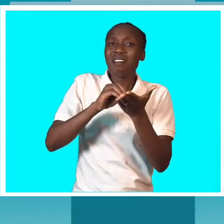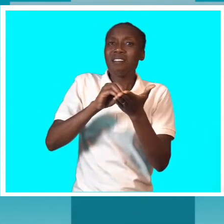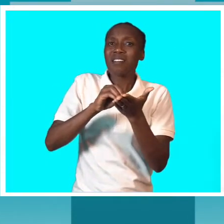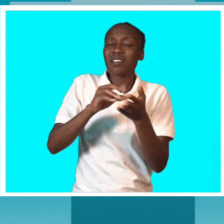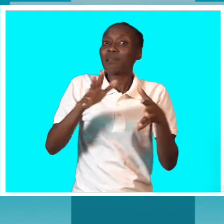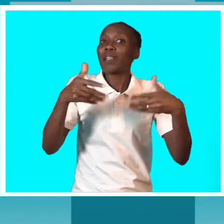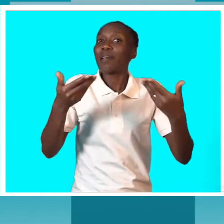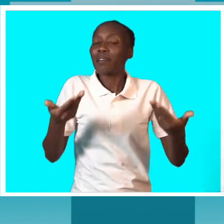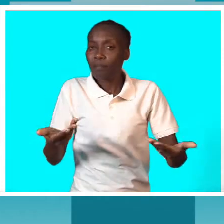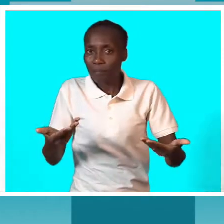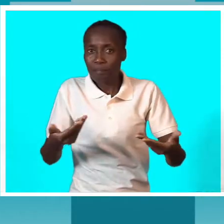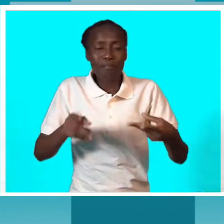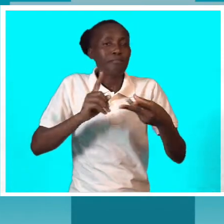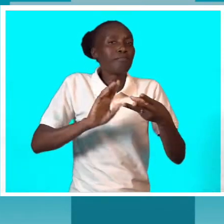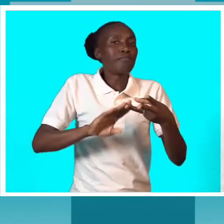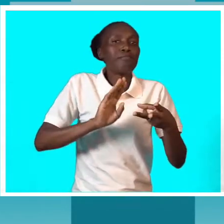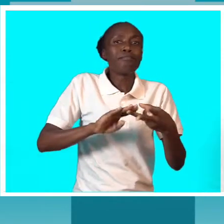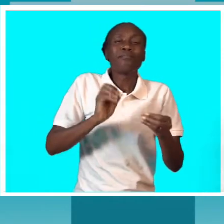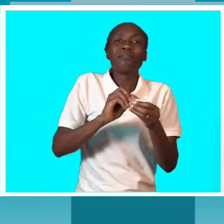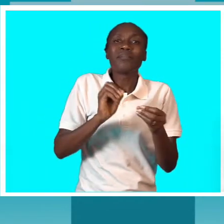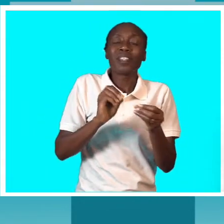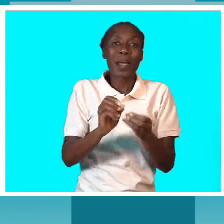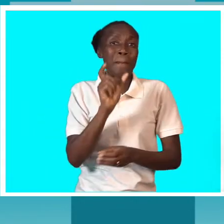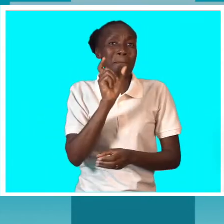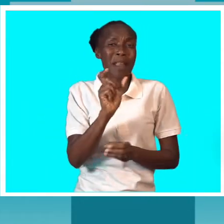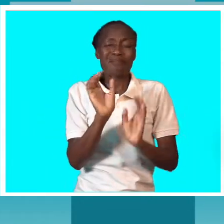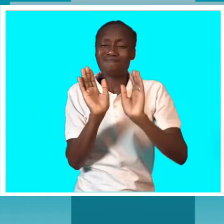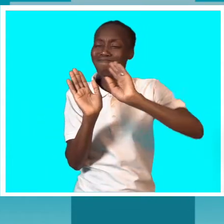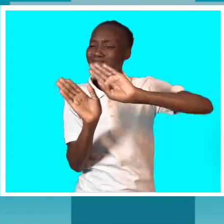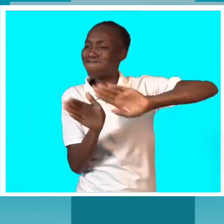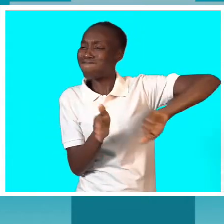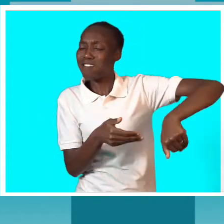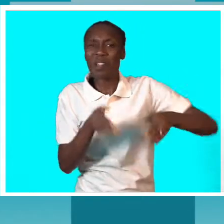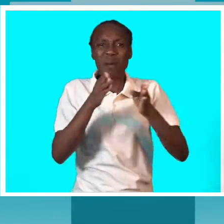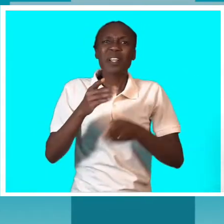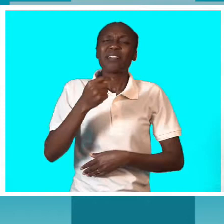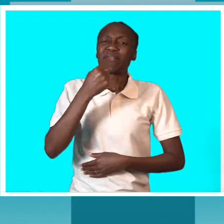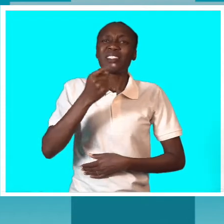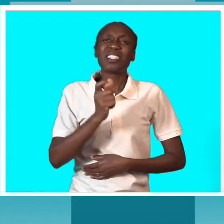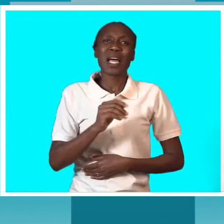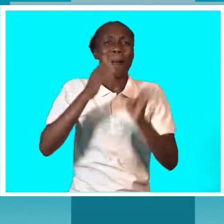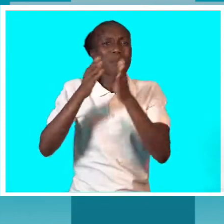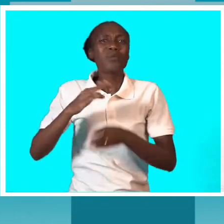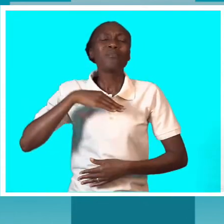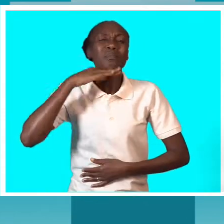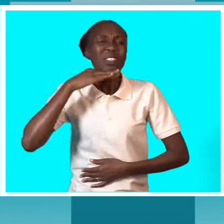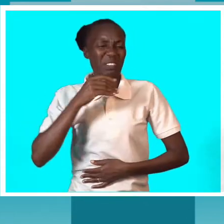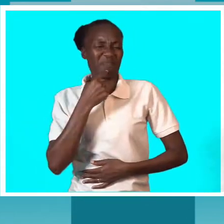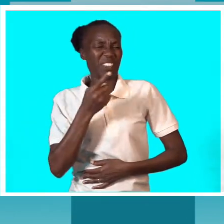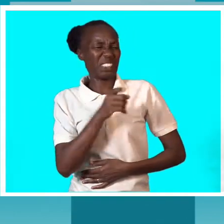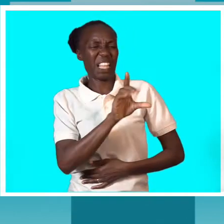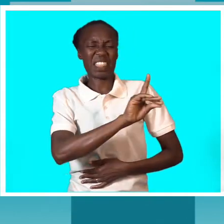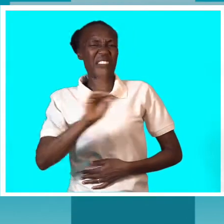desmistificar os mitos e tabus à volta da pessoa com deficiência, porque a nossa sociedade